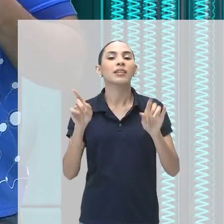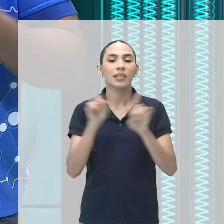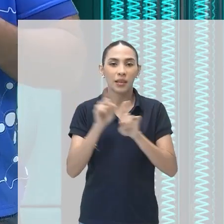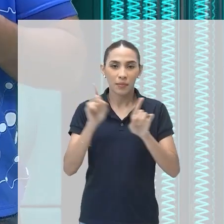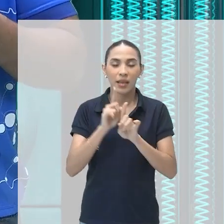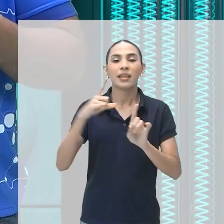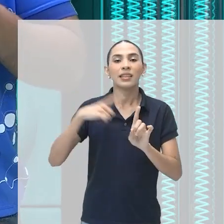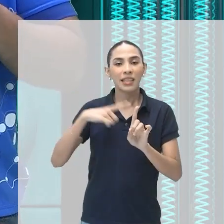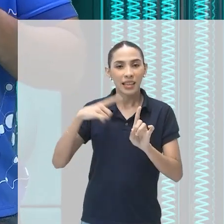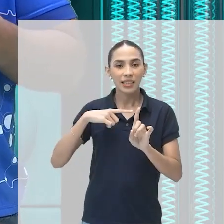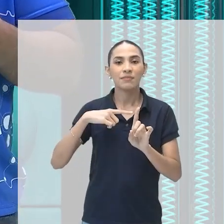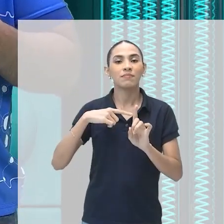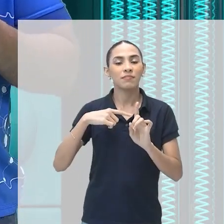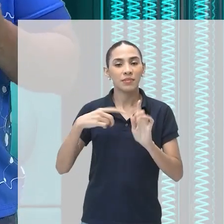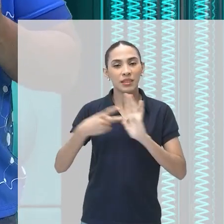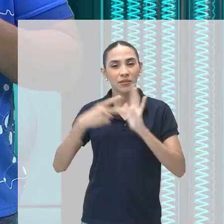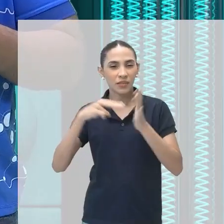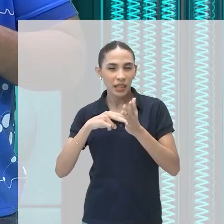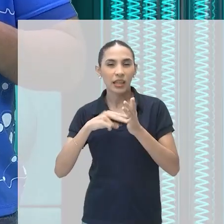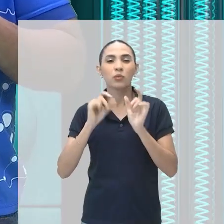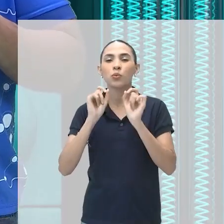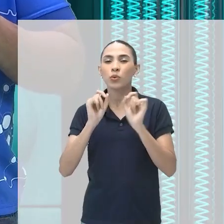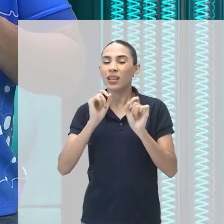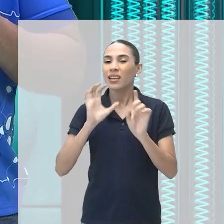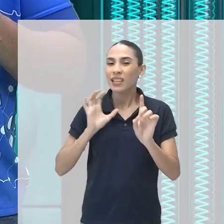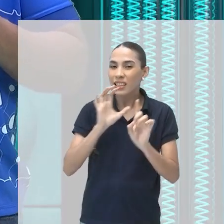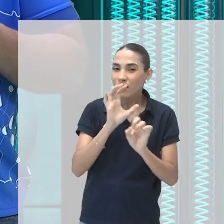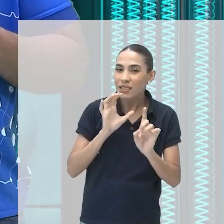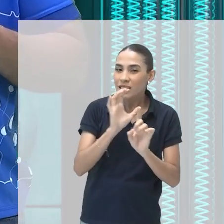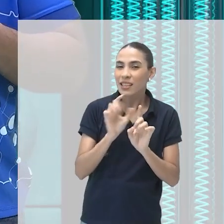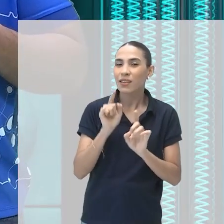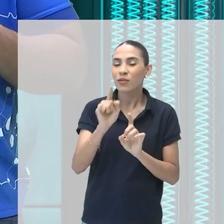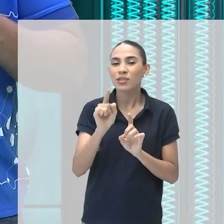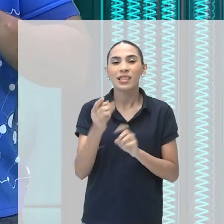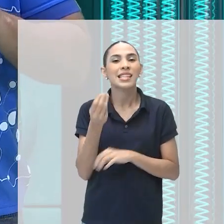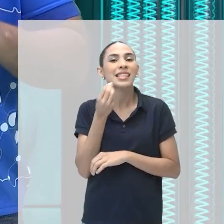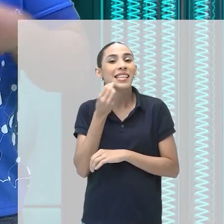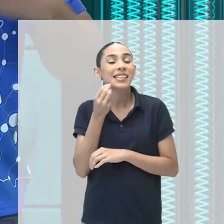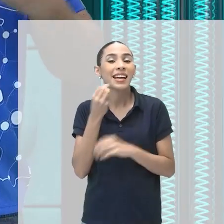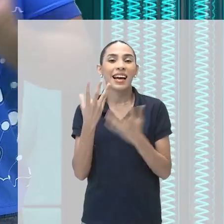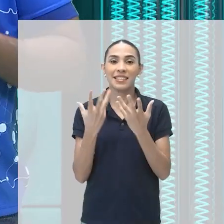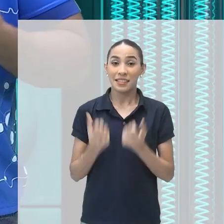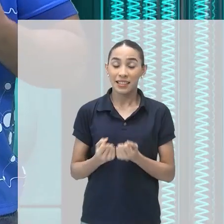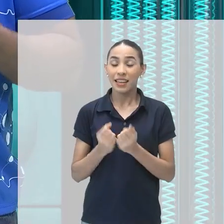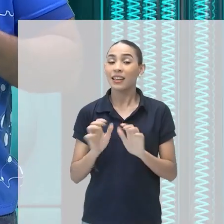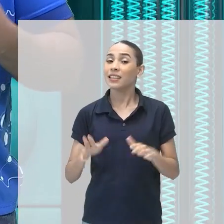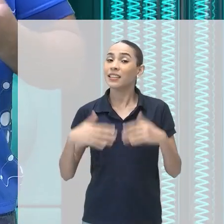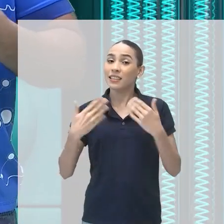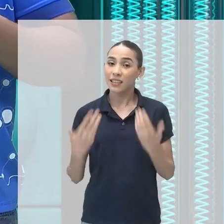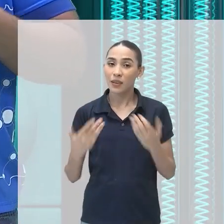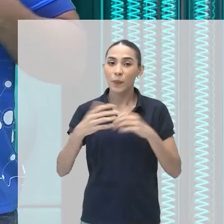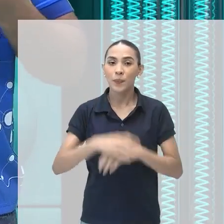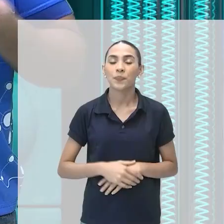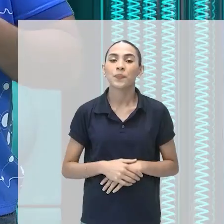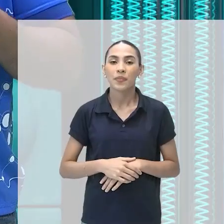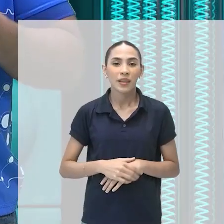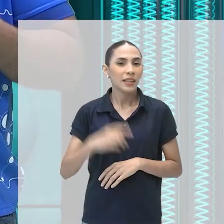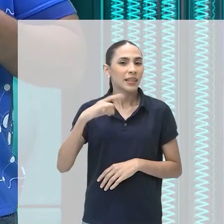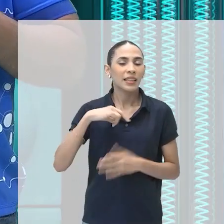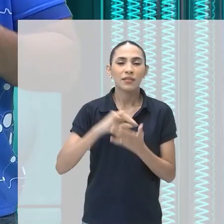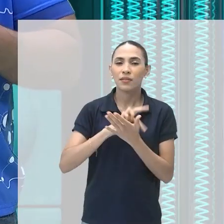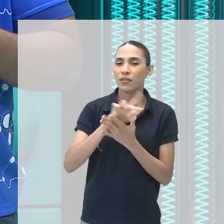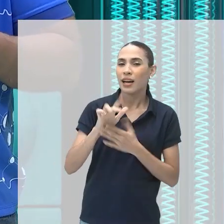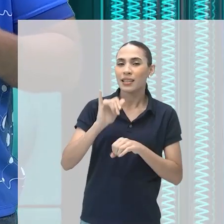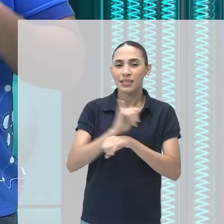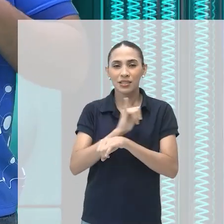têm esse efeito de influenciar, de fazer você se sensibilizar. E para isso, claro, há diversos recursos,